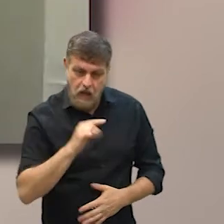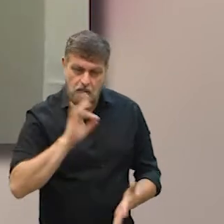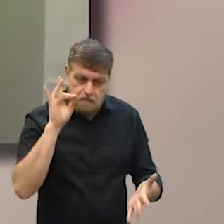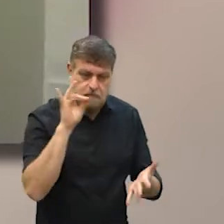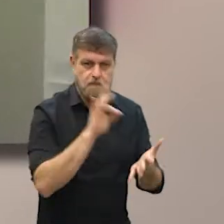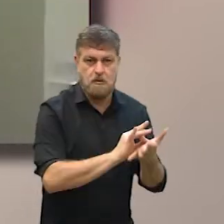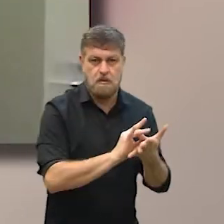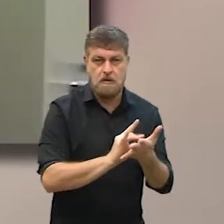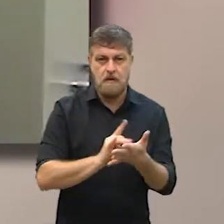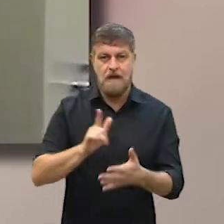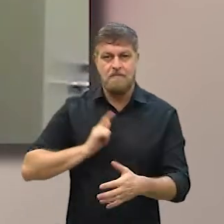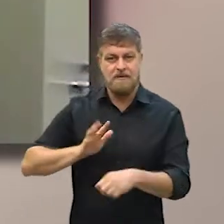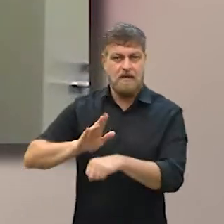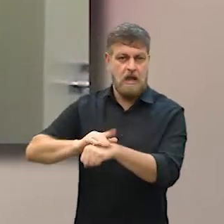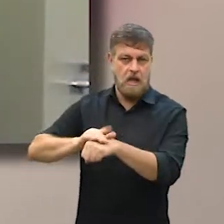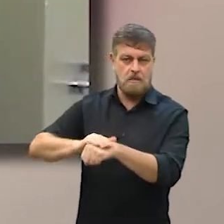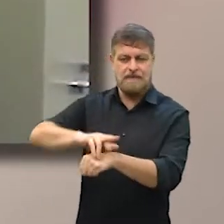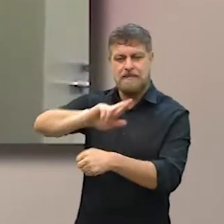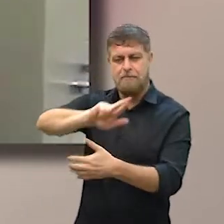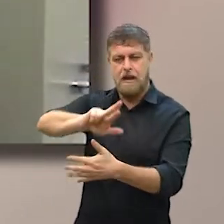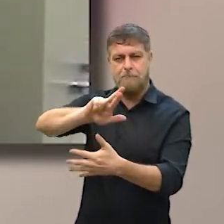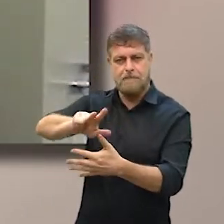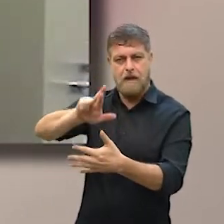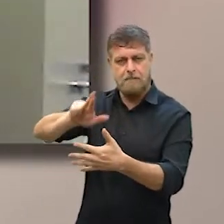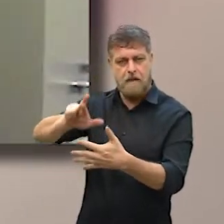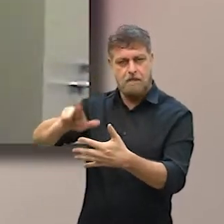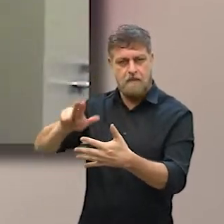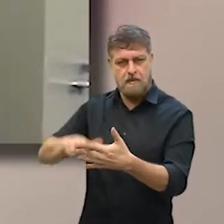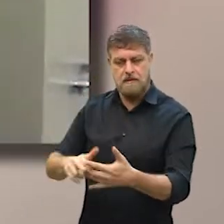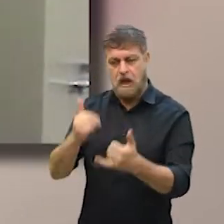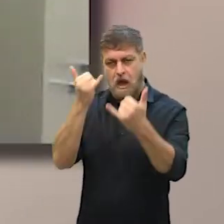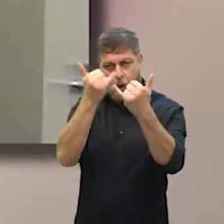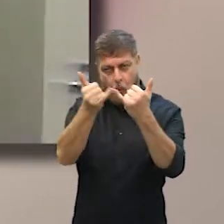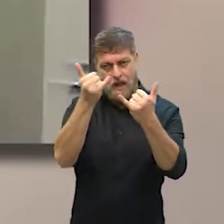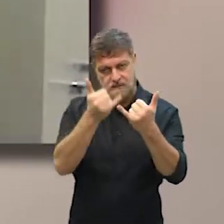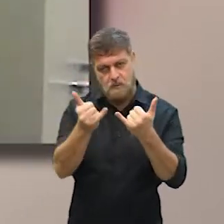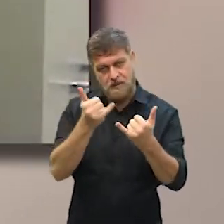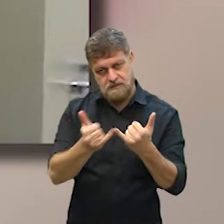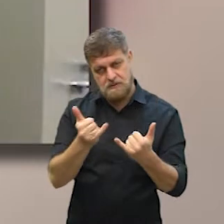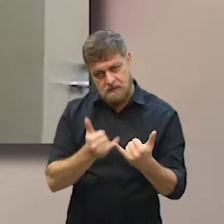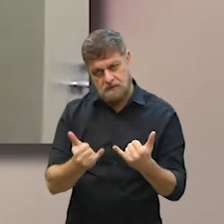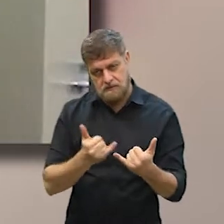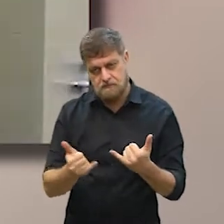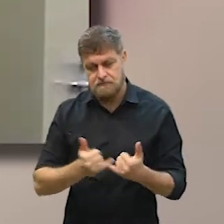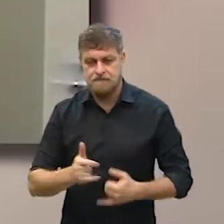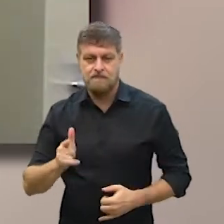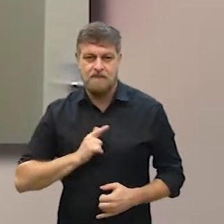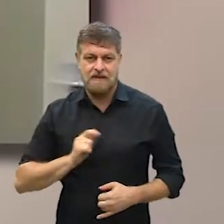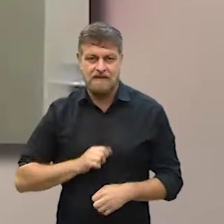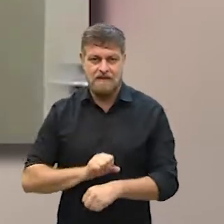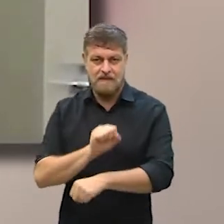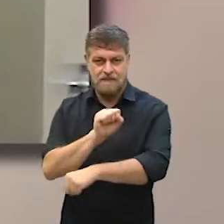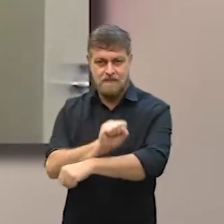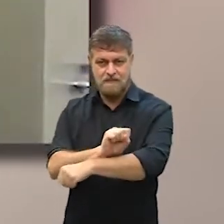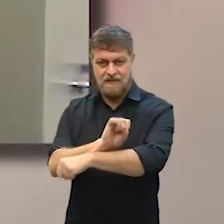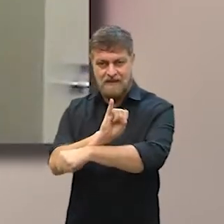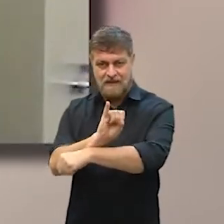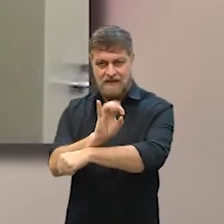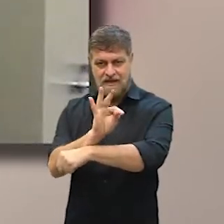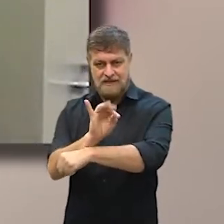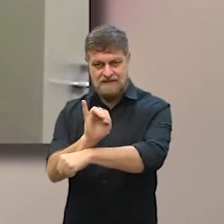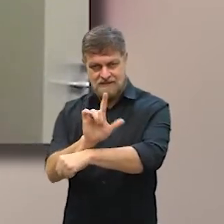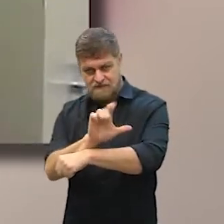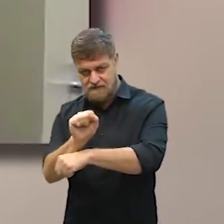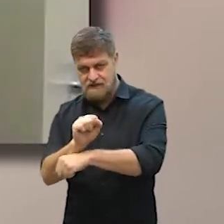separar a Ju doenças mas tem várias infecções podem ser de maneira similar ao lúpus a afife